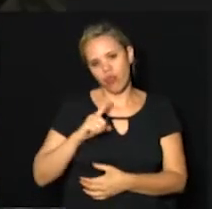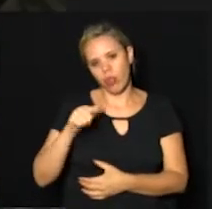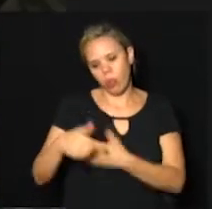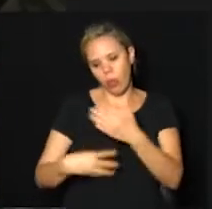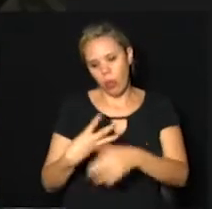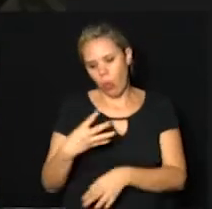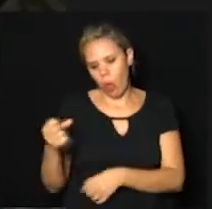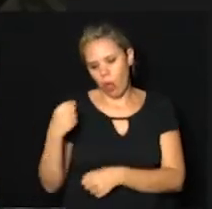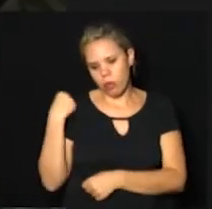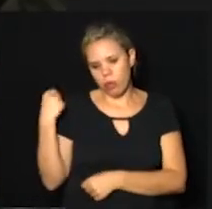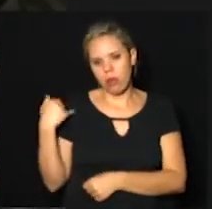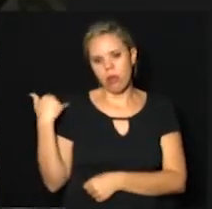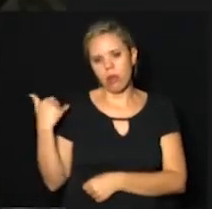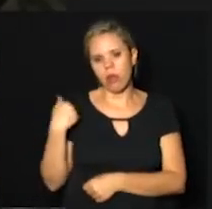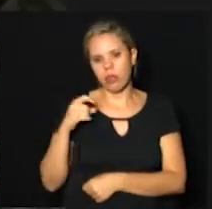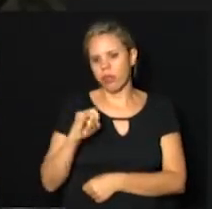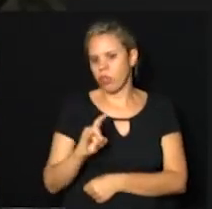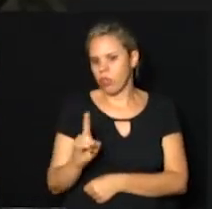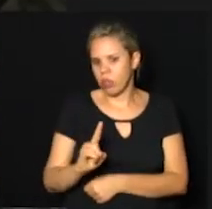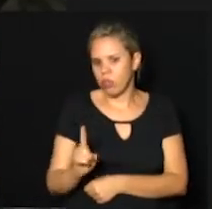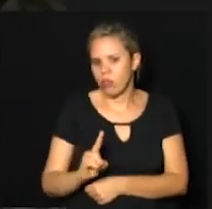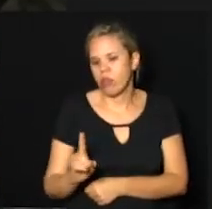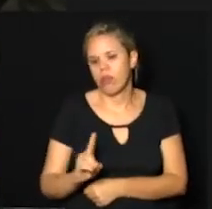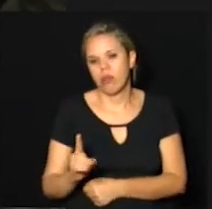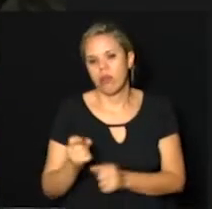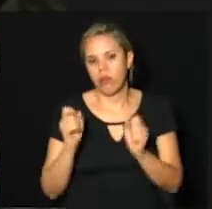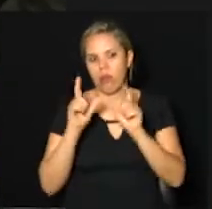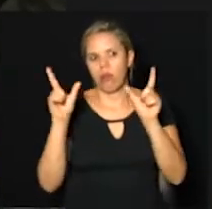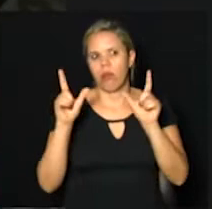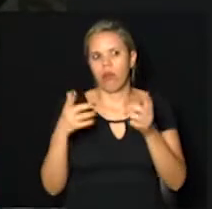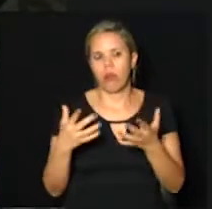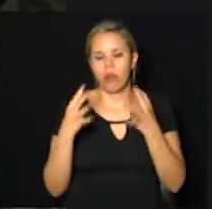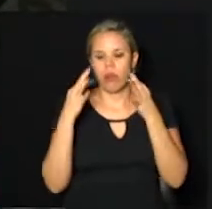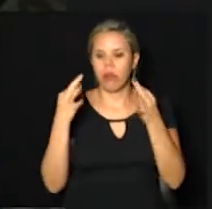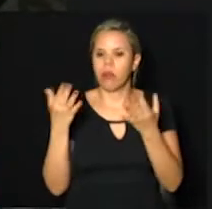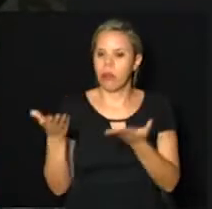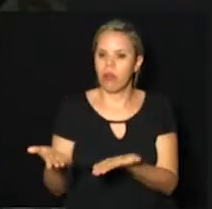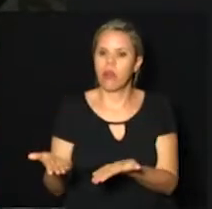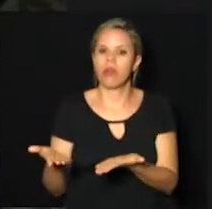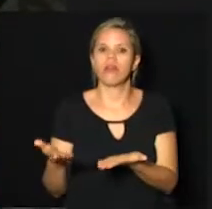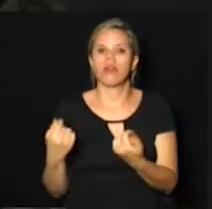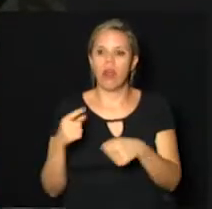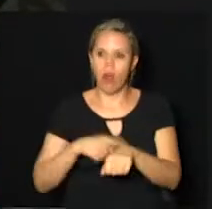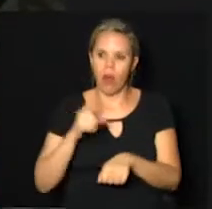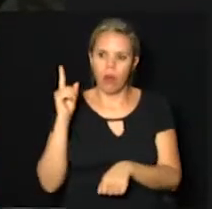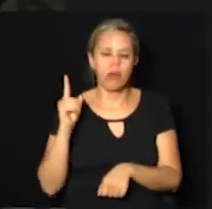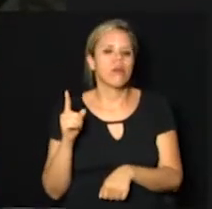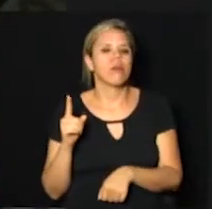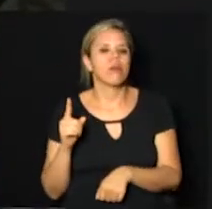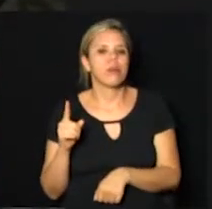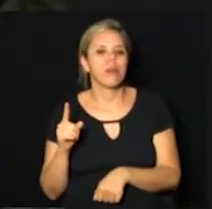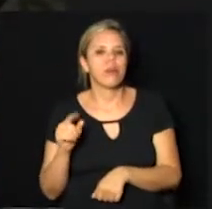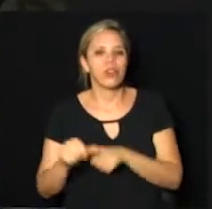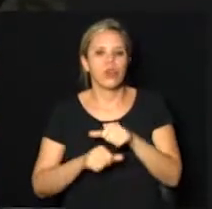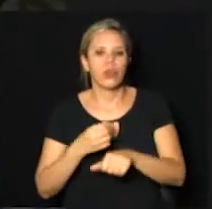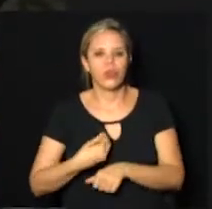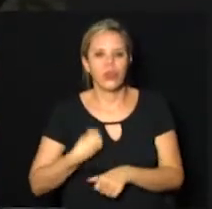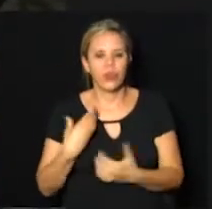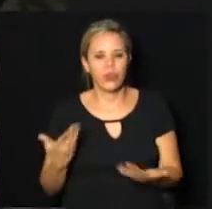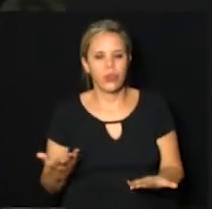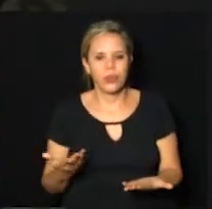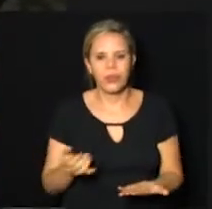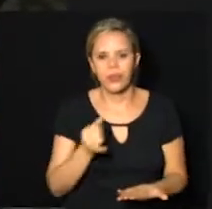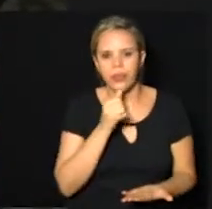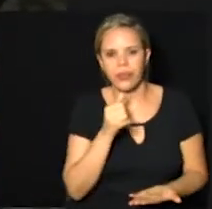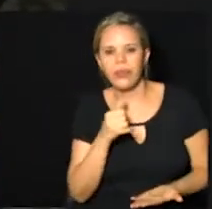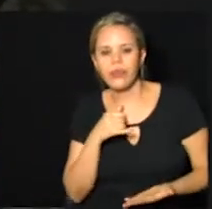anos, se você não acordou para isso, é a hora. é mudar estilo de vida. Então, é,